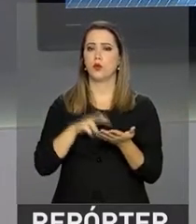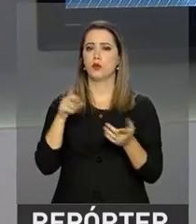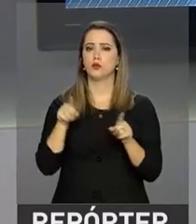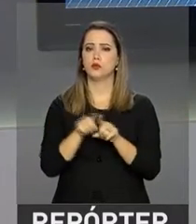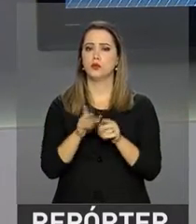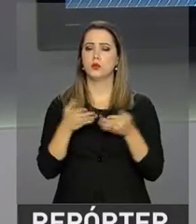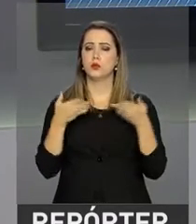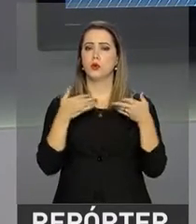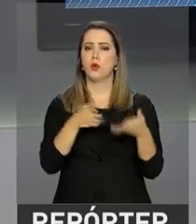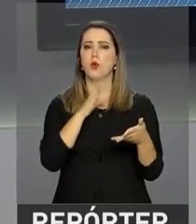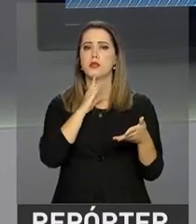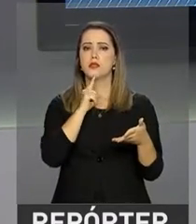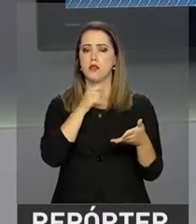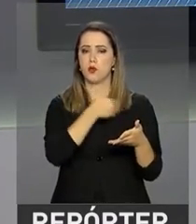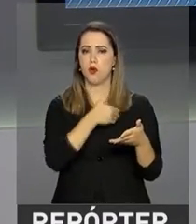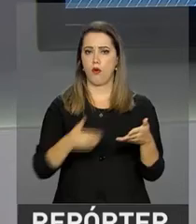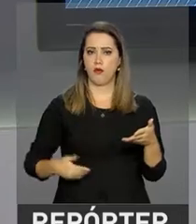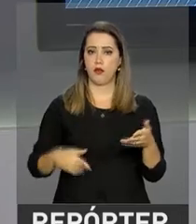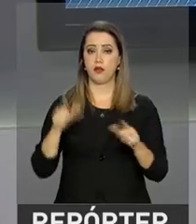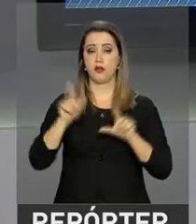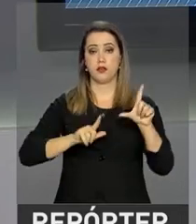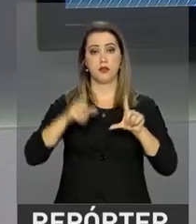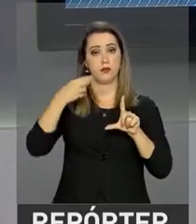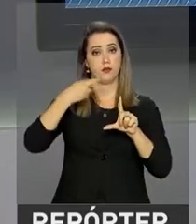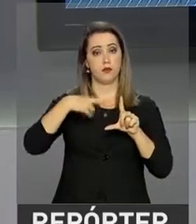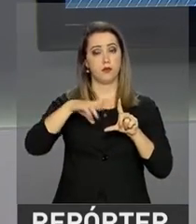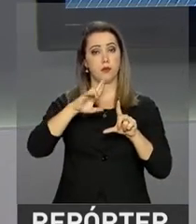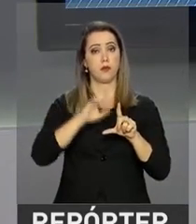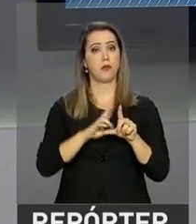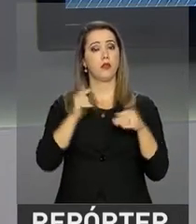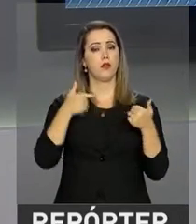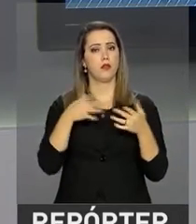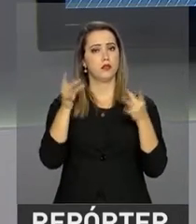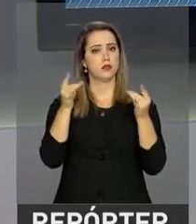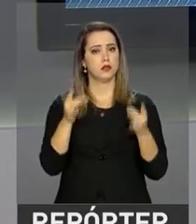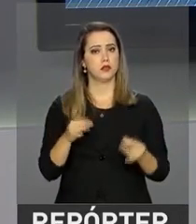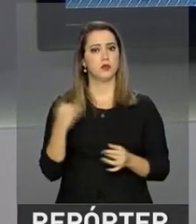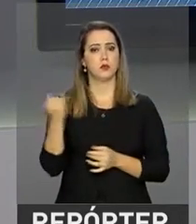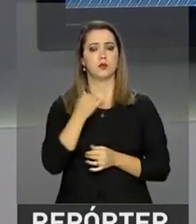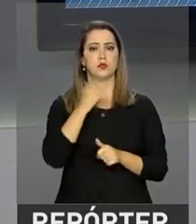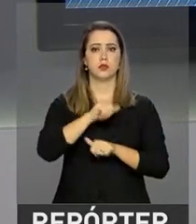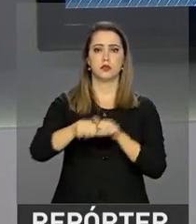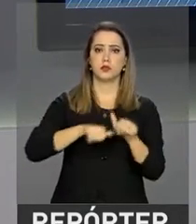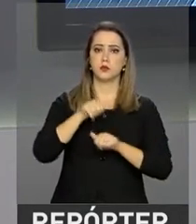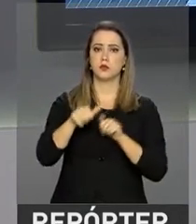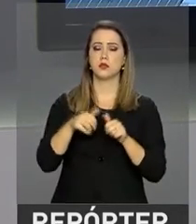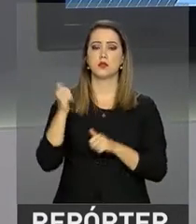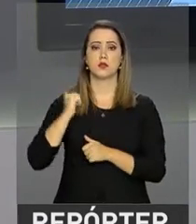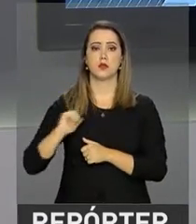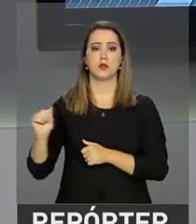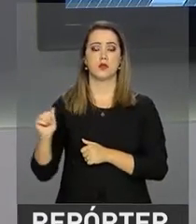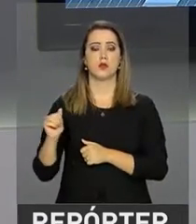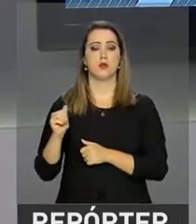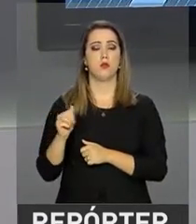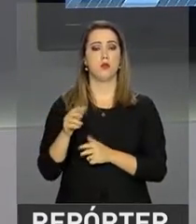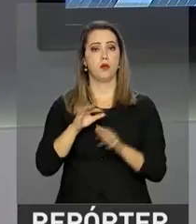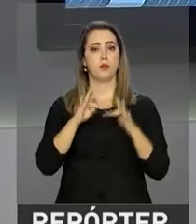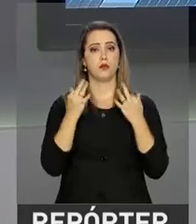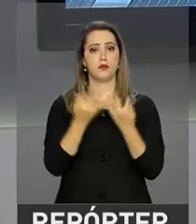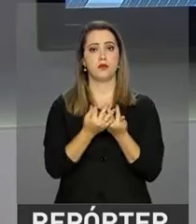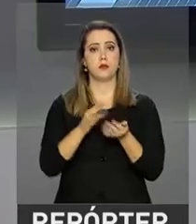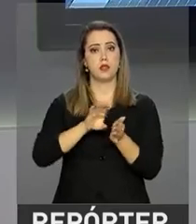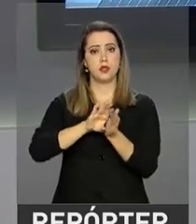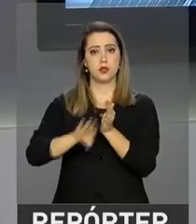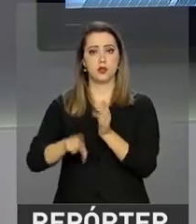do governo aqui da tv nbr ele destacou a importância das mudanças no bolsa família que excluíram quem não